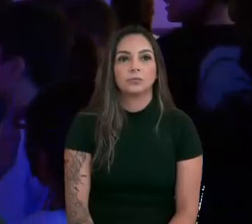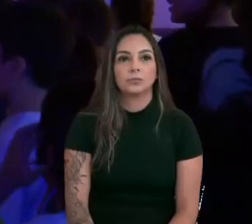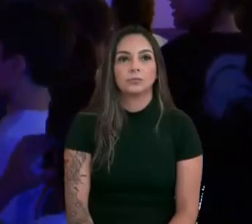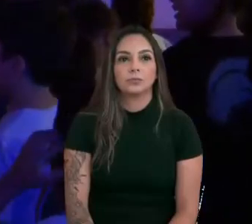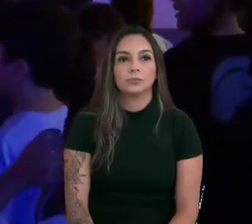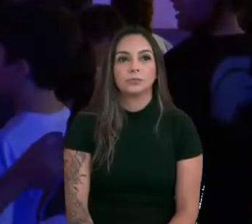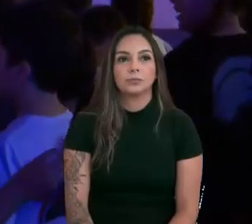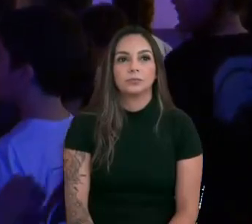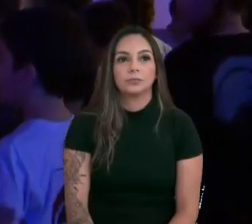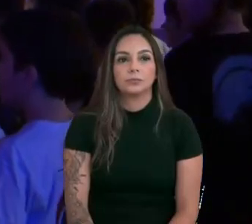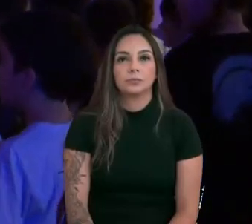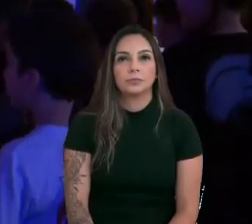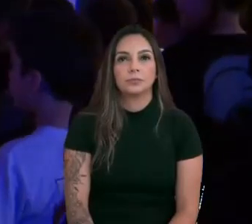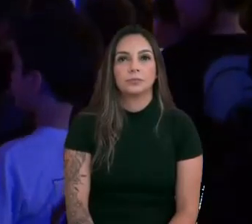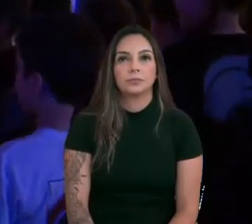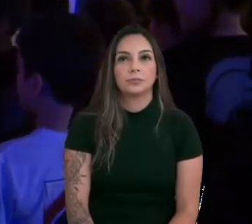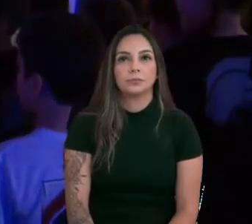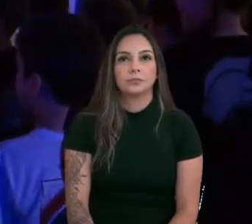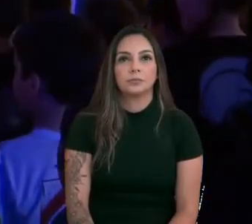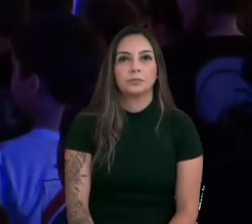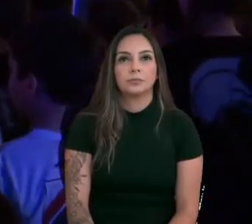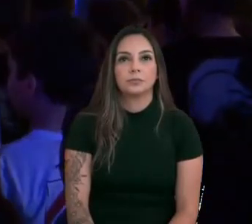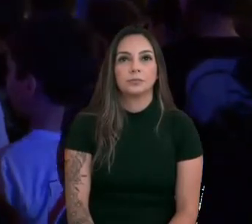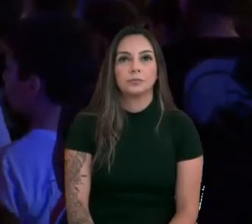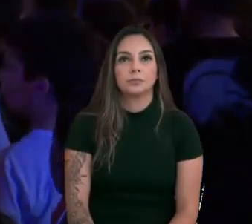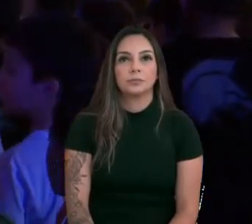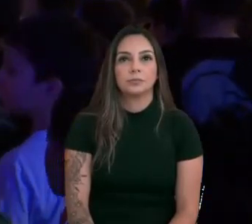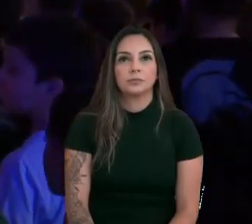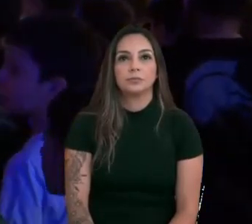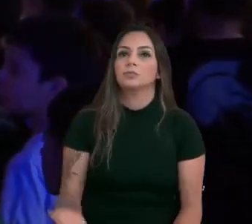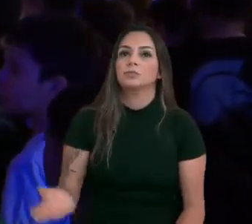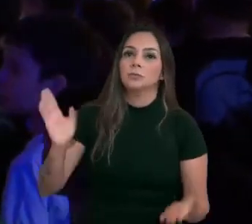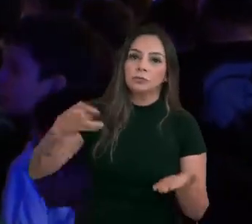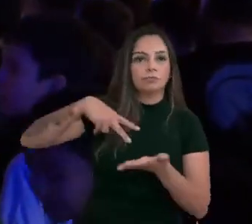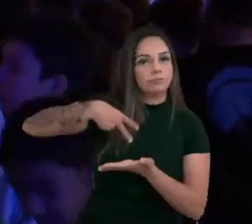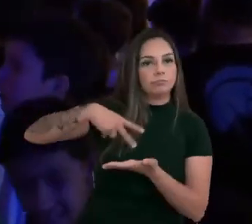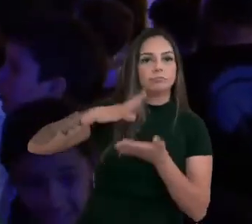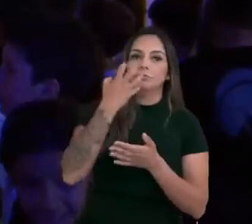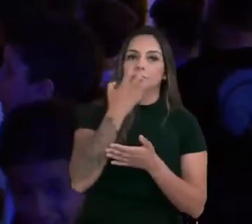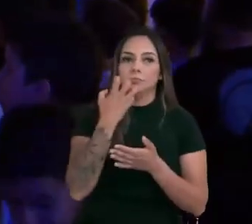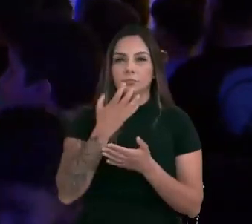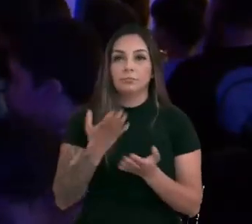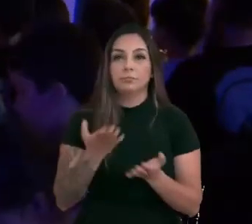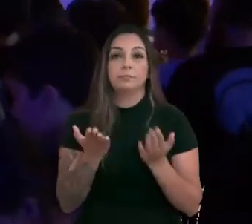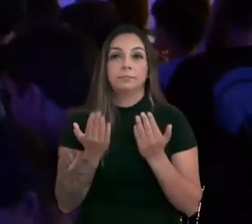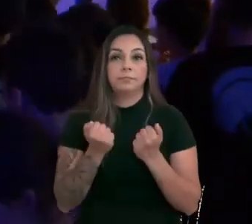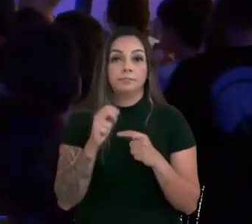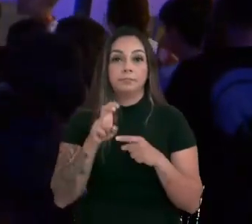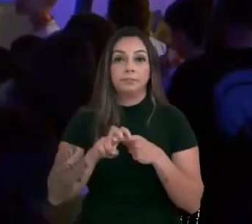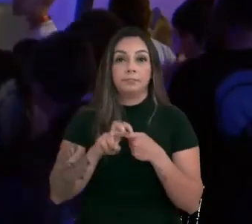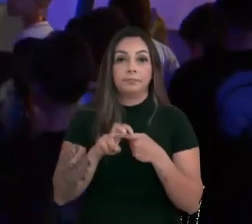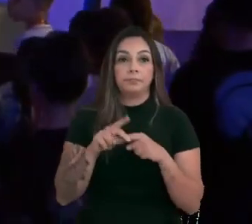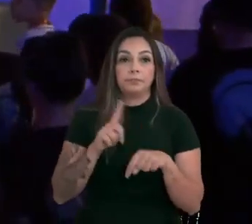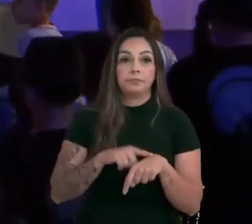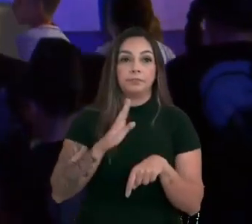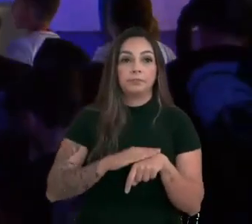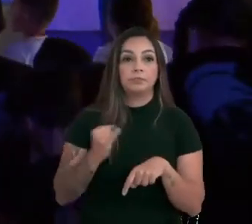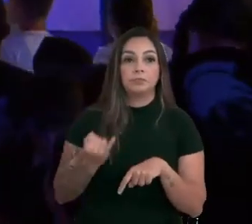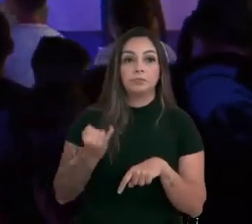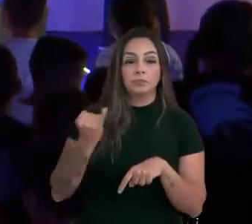agora que todo mundo já dançou, já cantou, vamos sentar para o momento mais